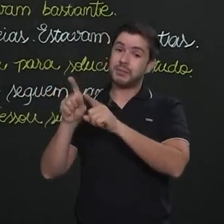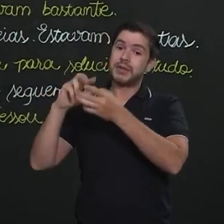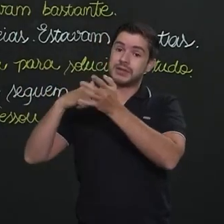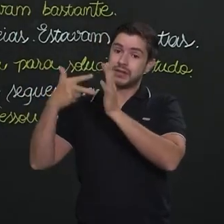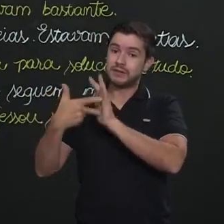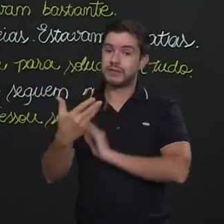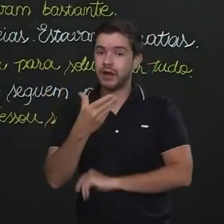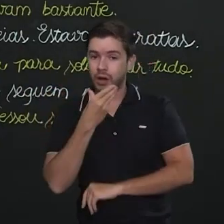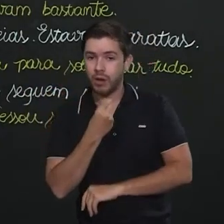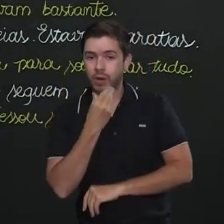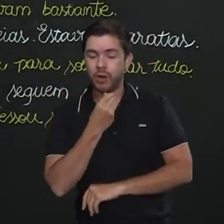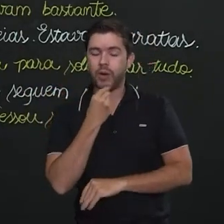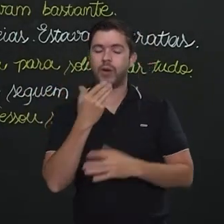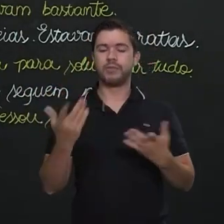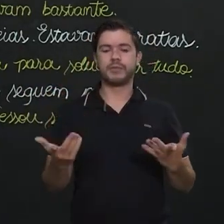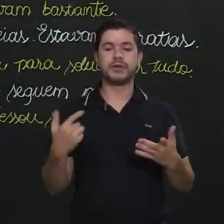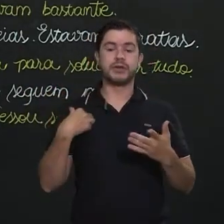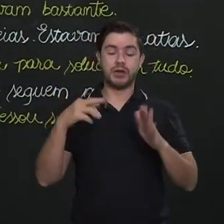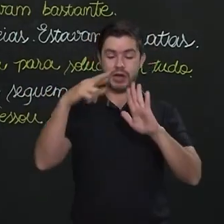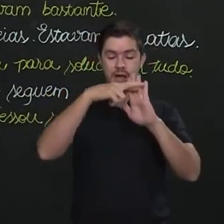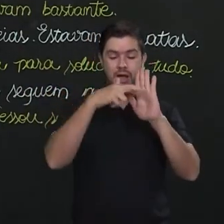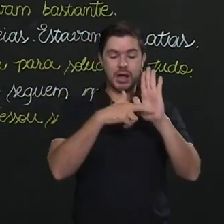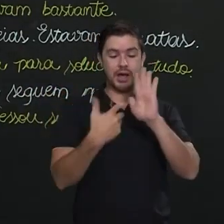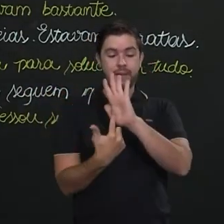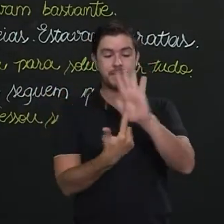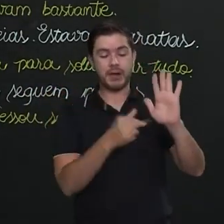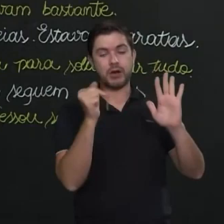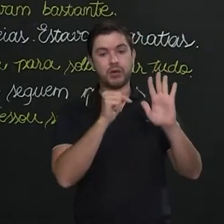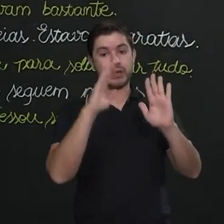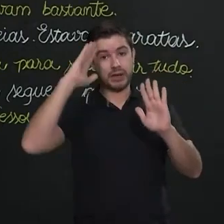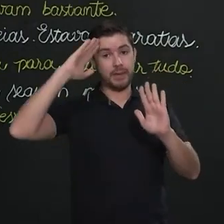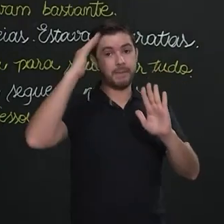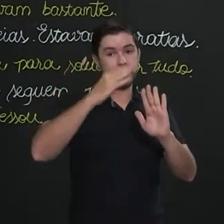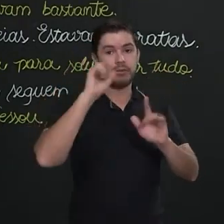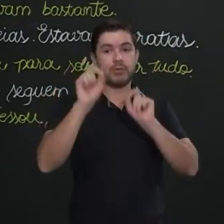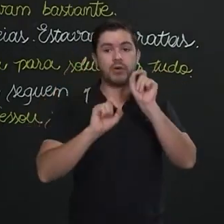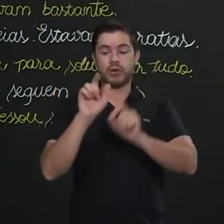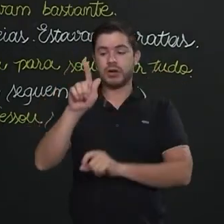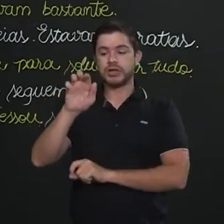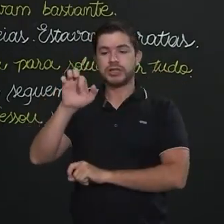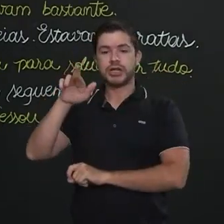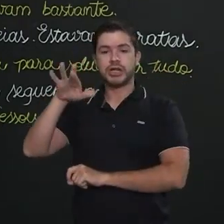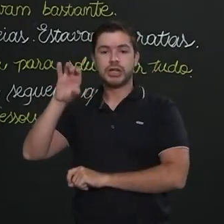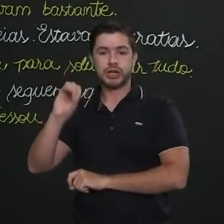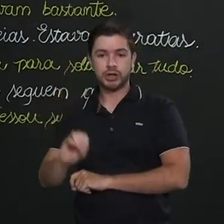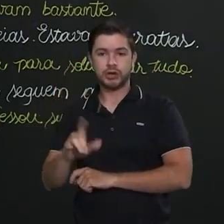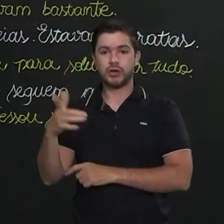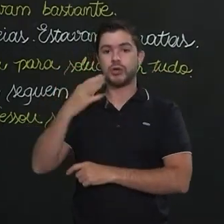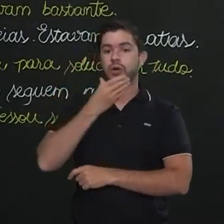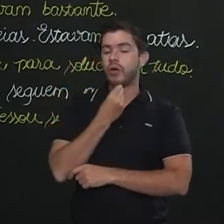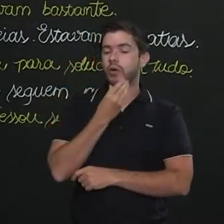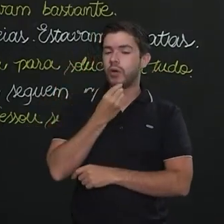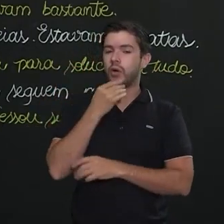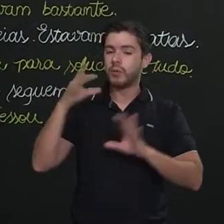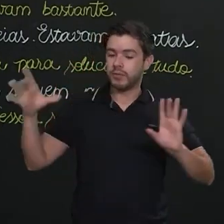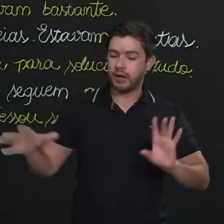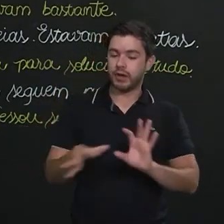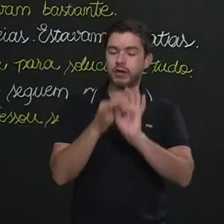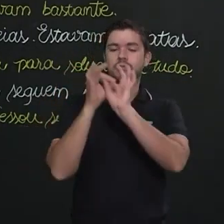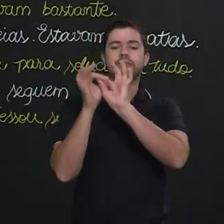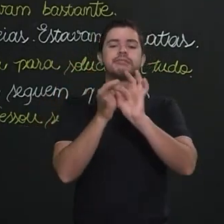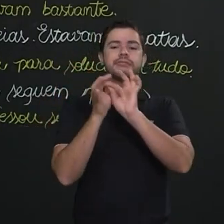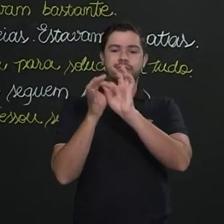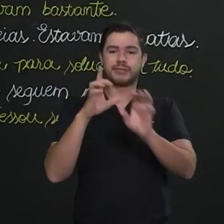Nesse caso, a regra prevê que haja uma priorização para o gênero masculino, que ele unifica,